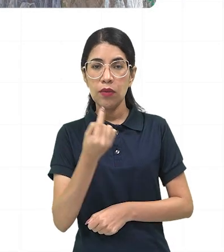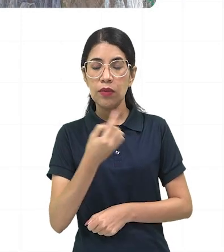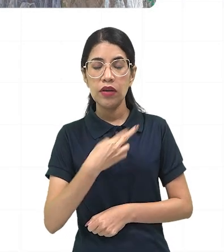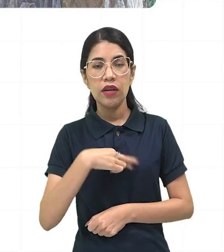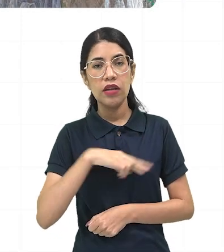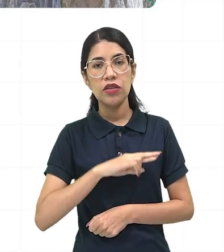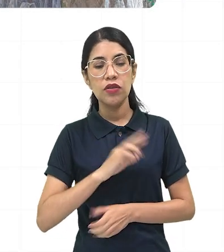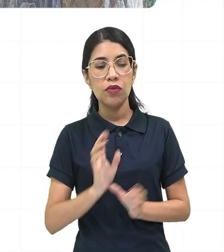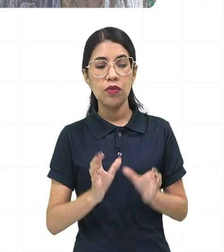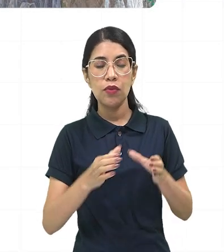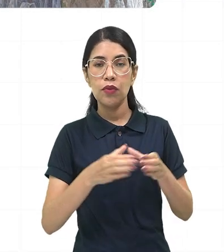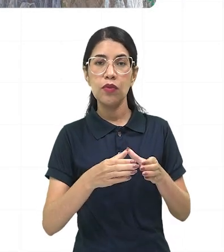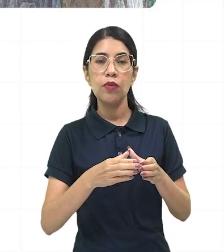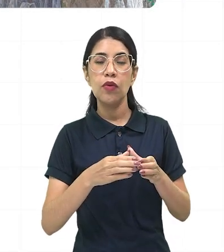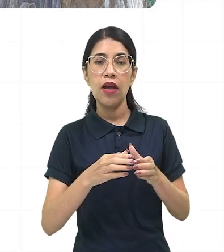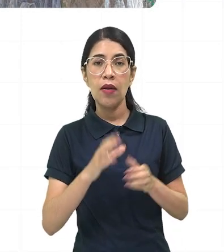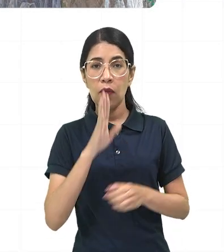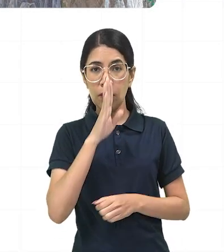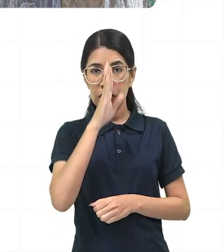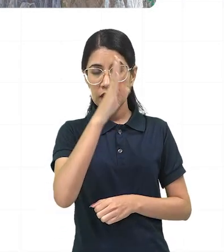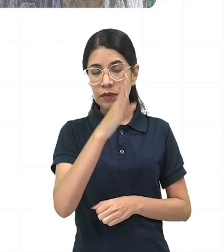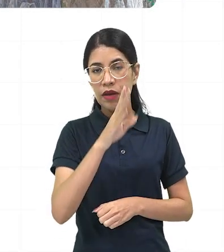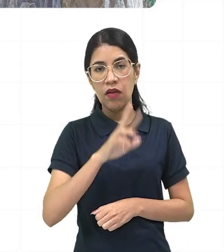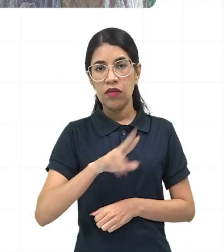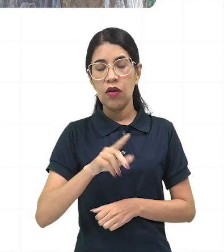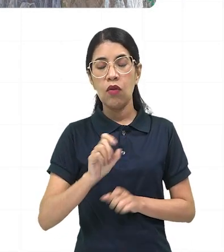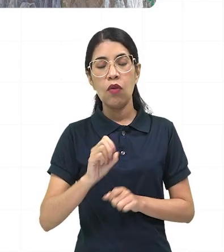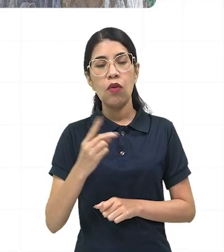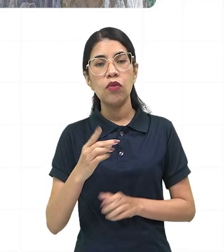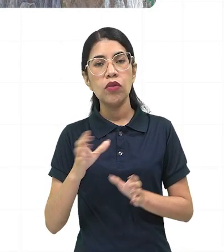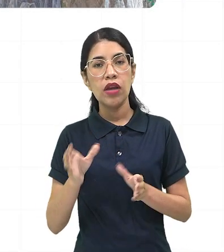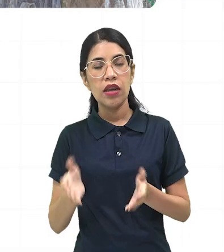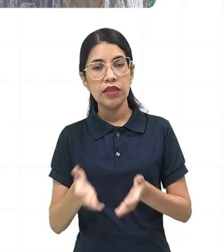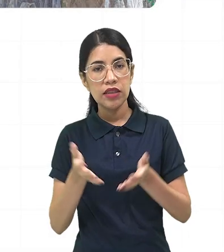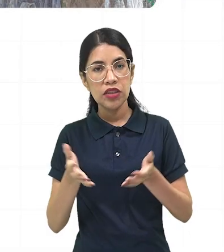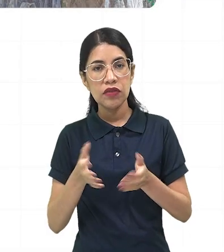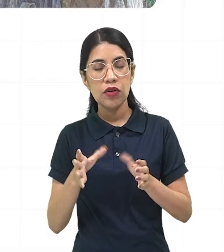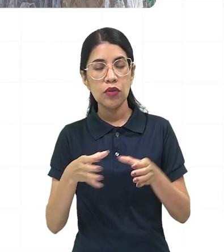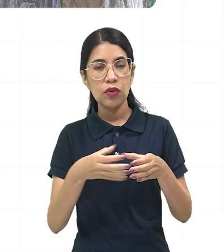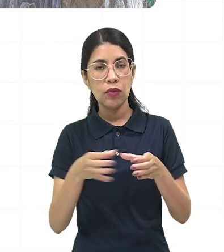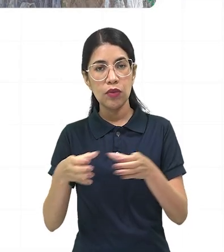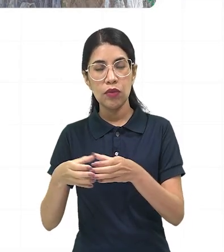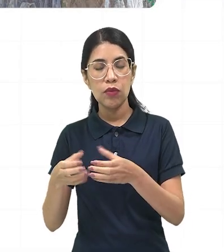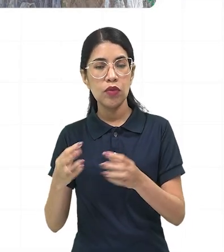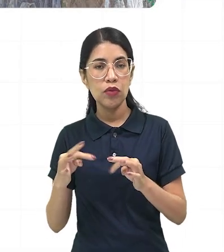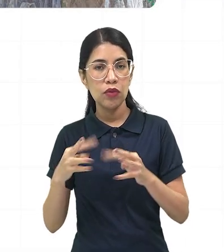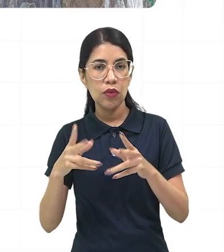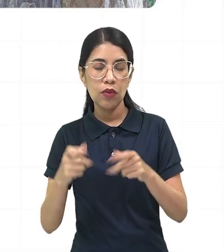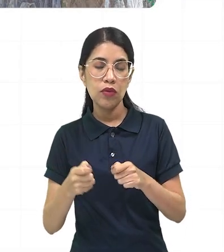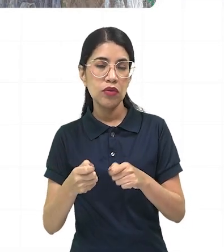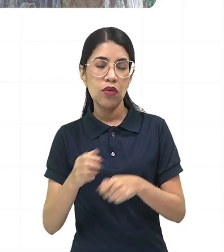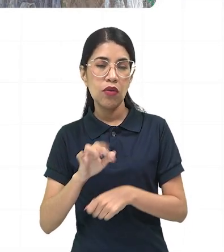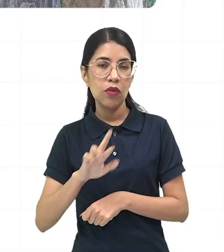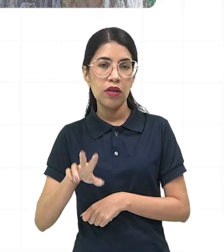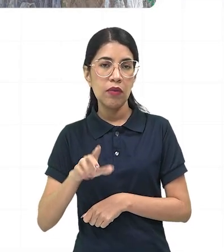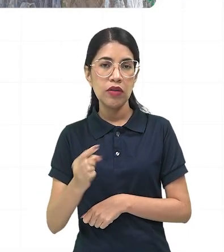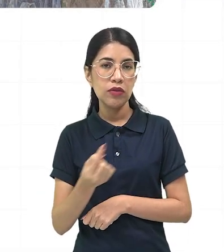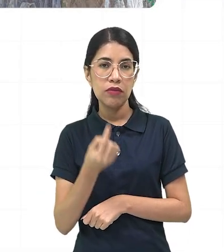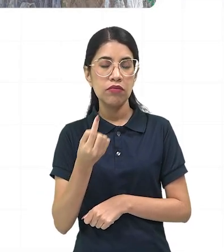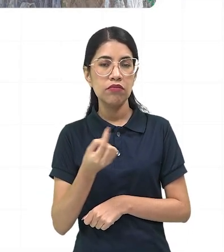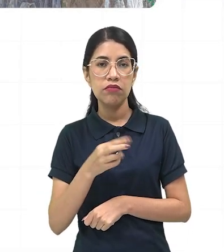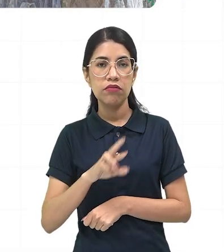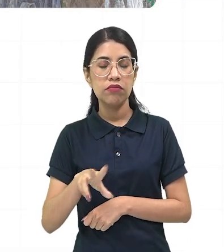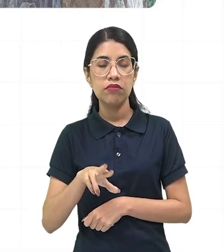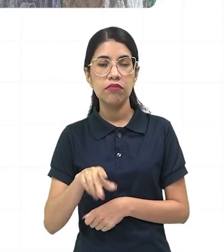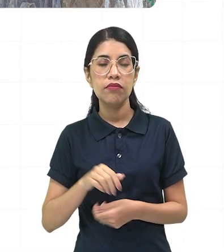de um grupo religioso forte, mas ou se promovem todos os grupos religiosos igualmente ou não se promove nenhum.